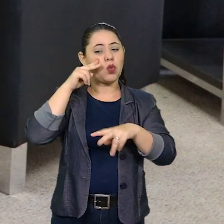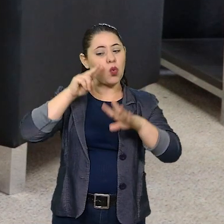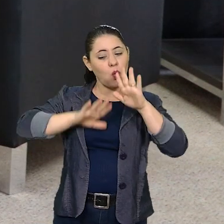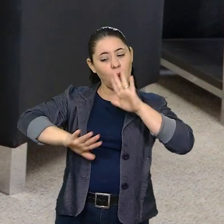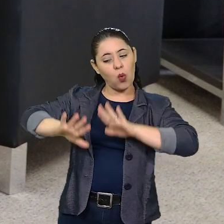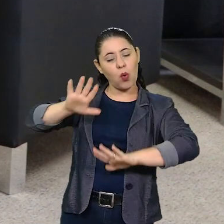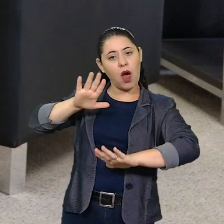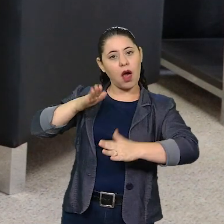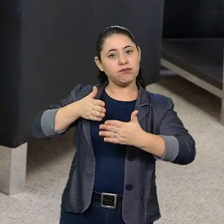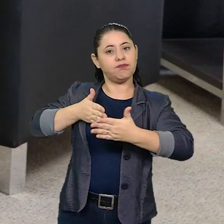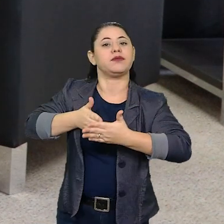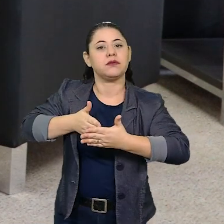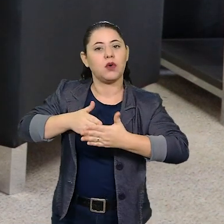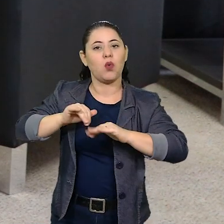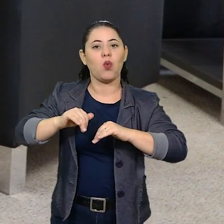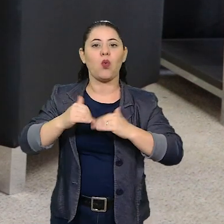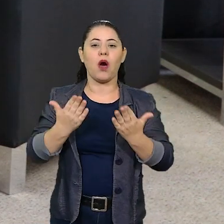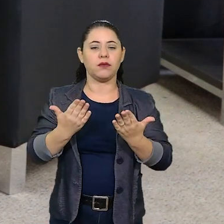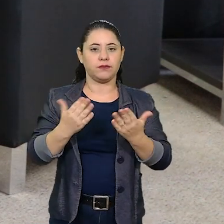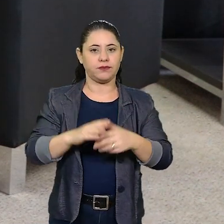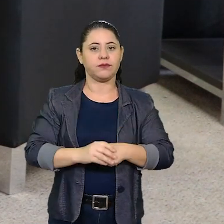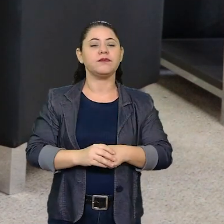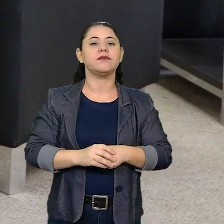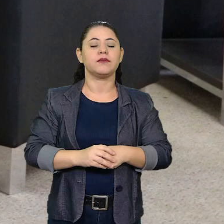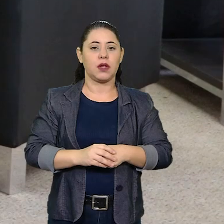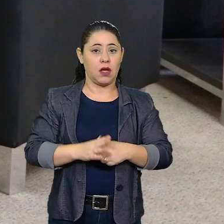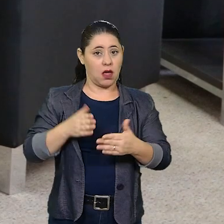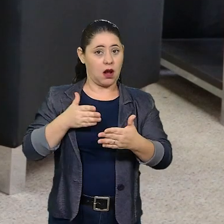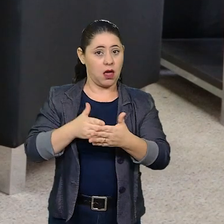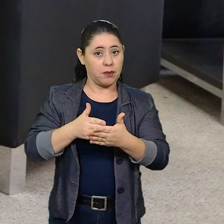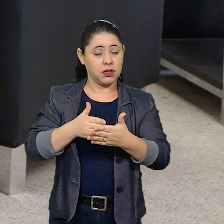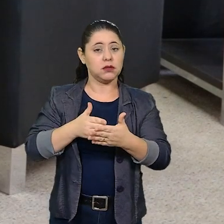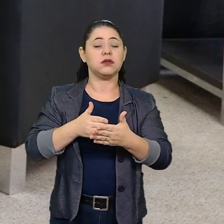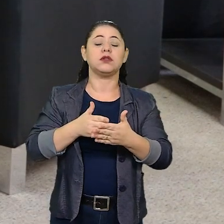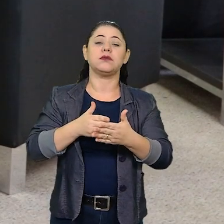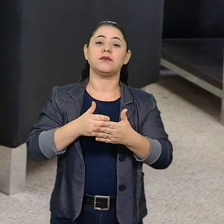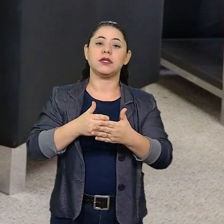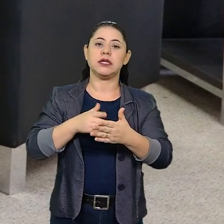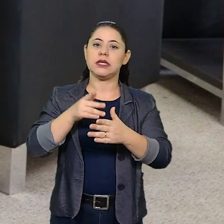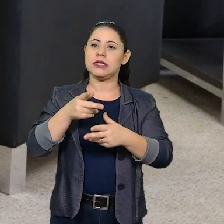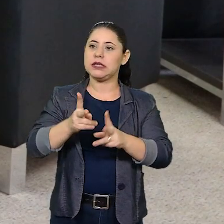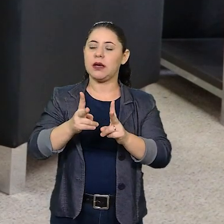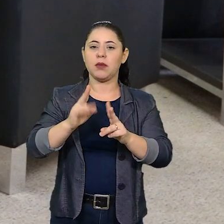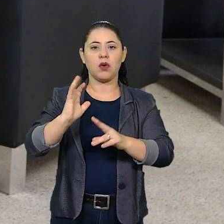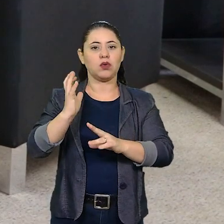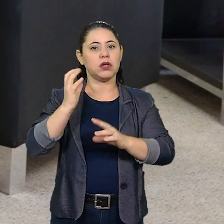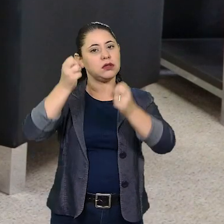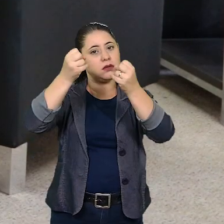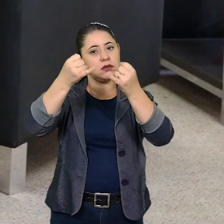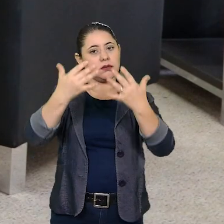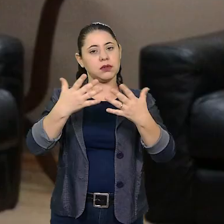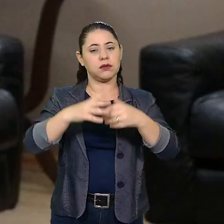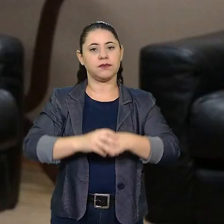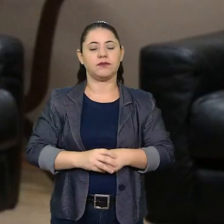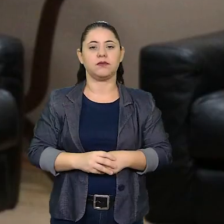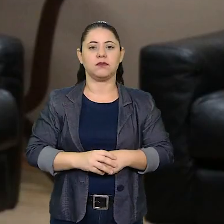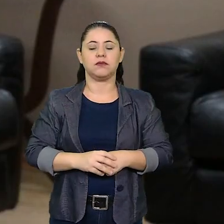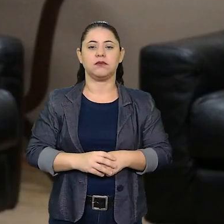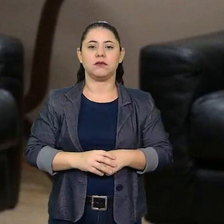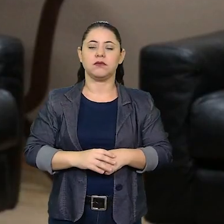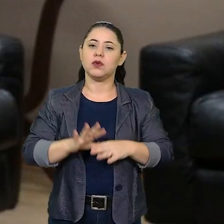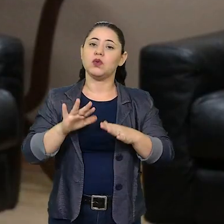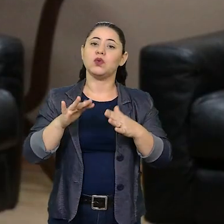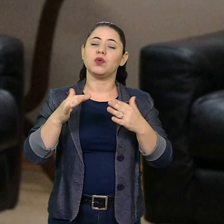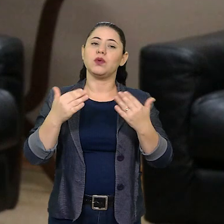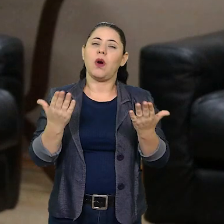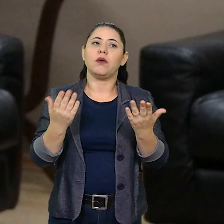ter cuidado. Quais são os limites, né? Quais são os limites? Colocar os limites e relatar quando isso acontece. E qual deveria